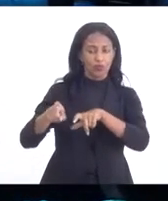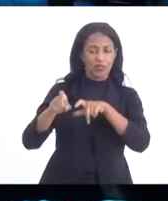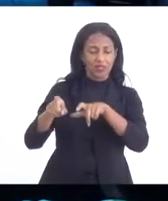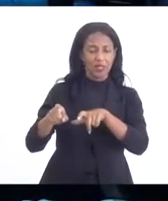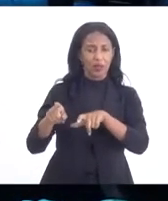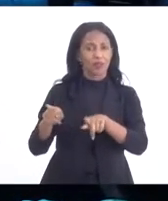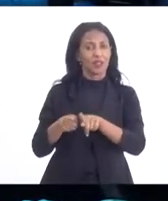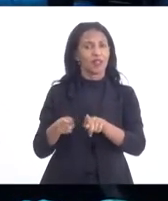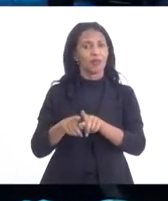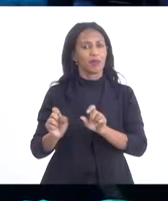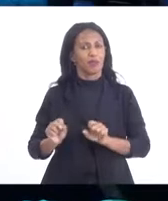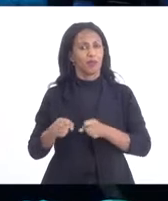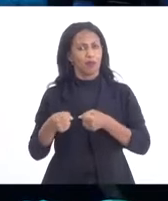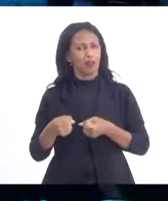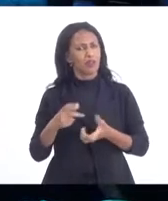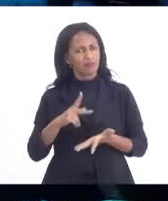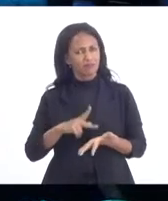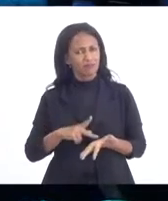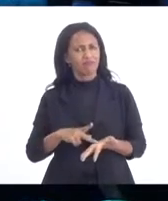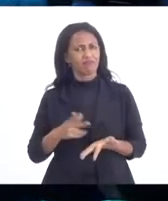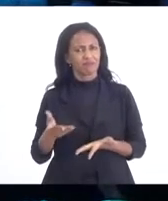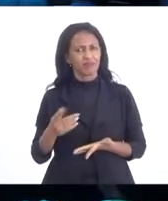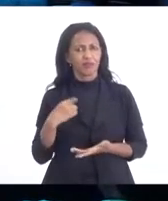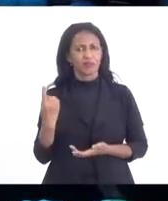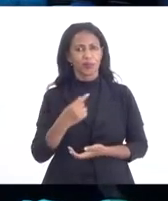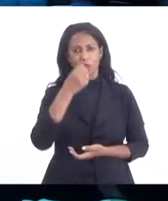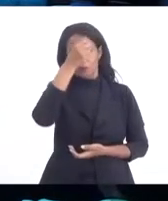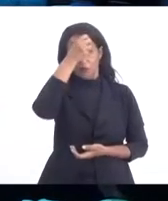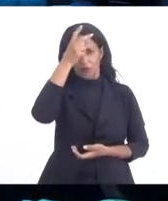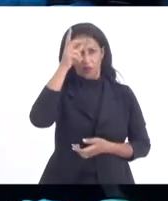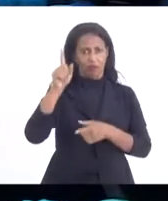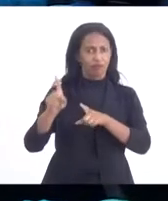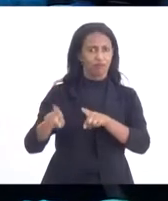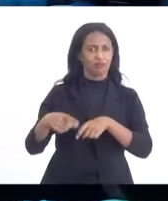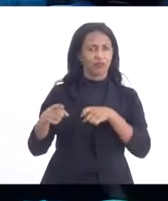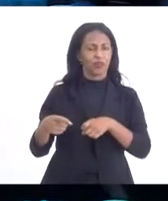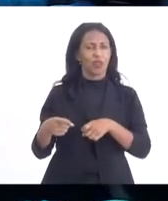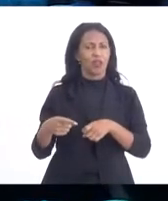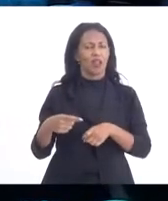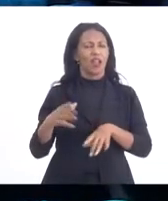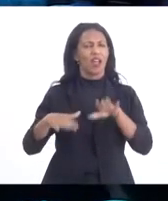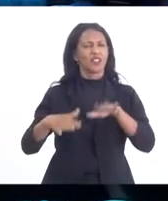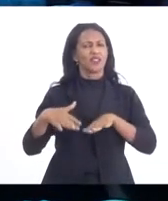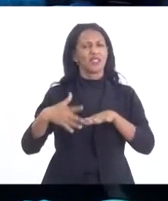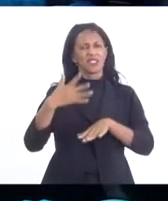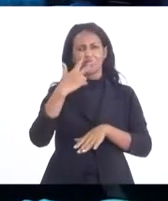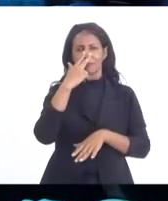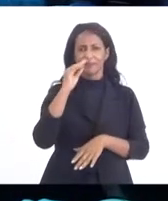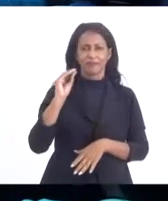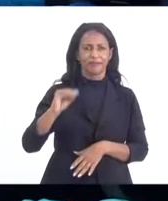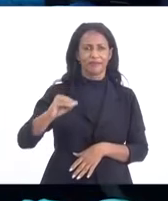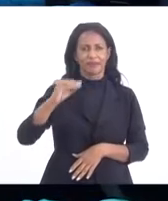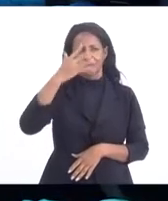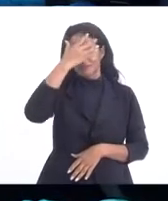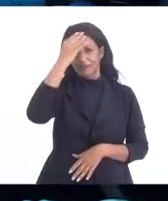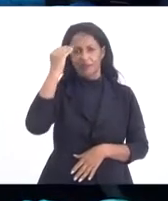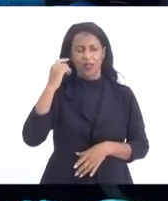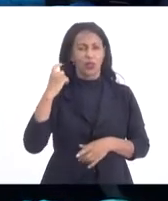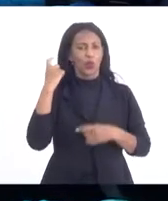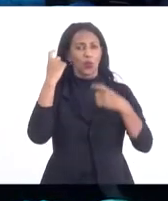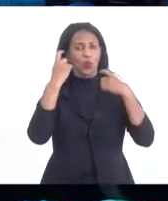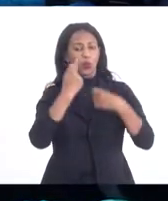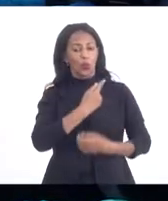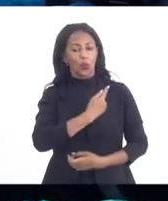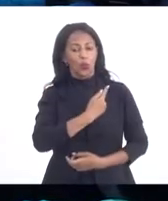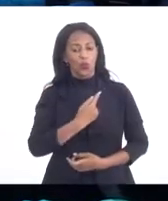forte. E é pura verdade. Nós, prefeitos do interior, muitas vezes somos esquecidos, porque às vezes o governador se preocupa